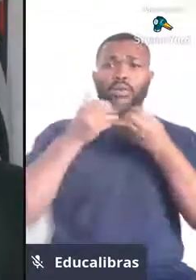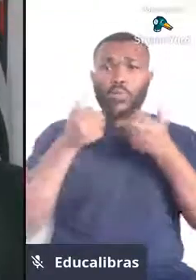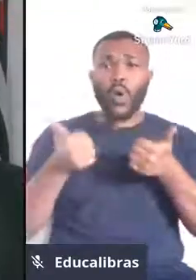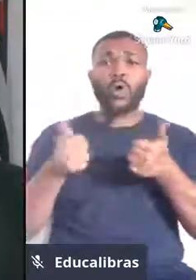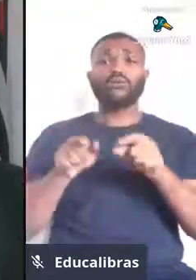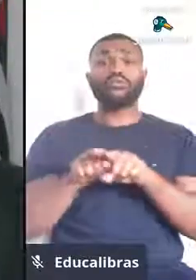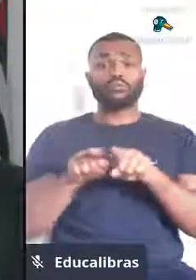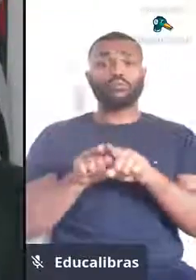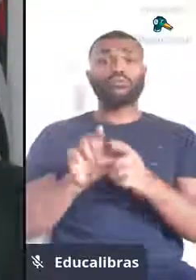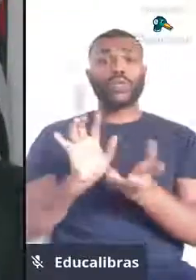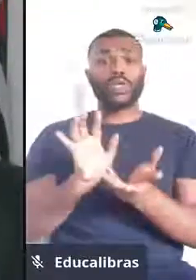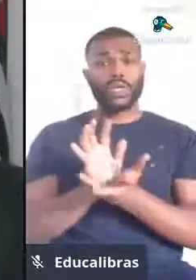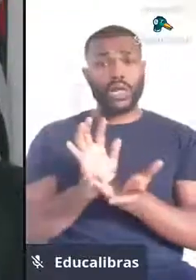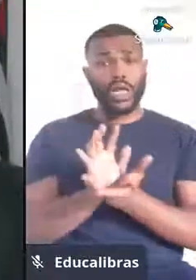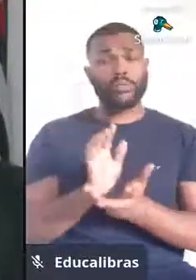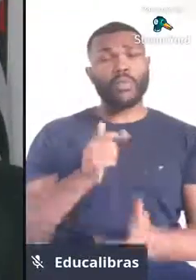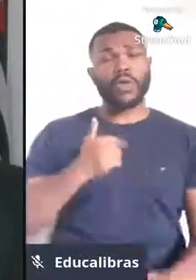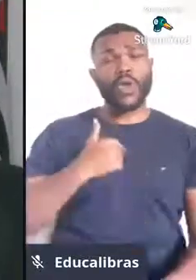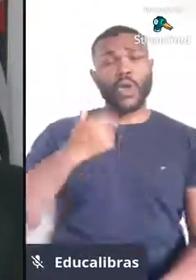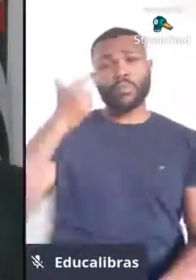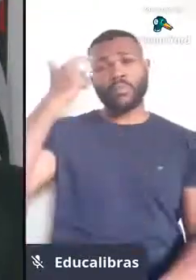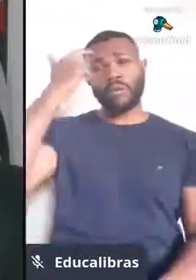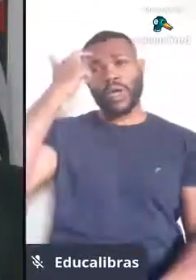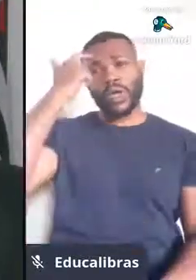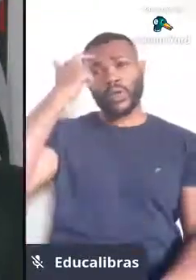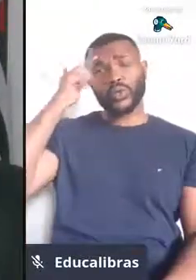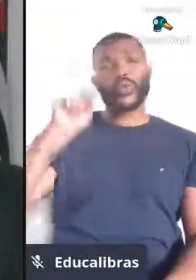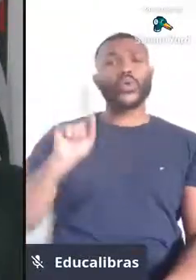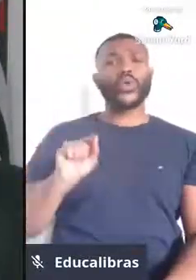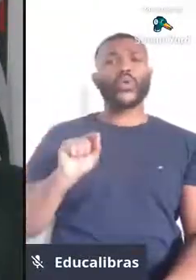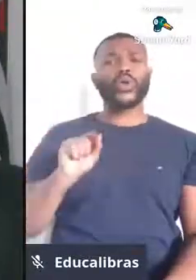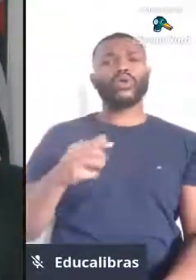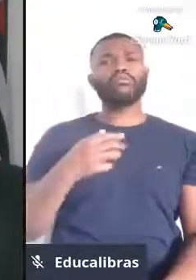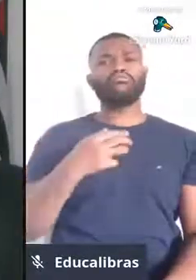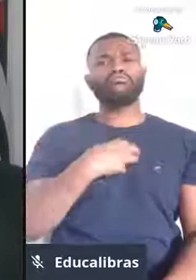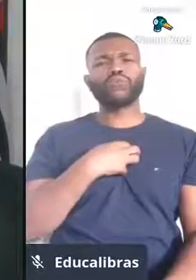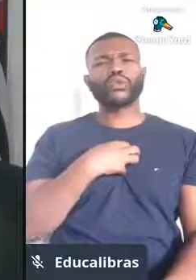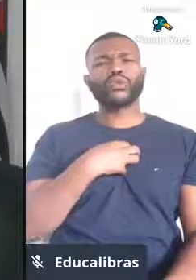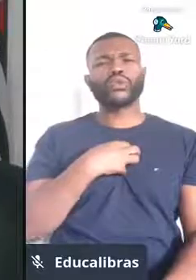Assim, me parece, a minha sensação é de